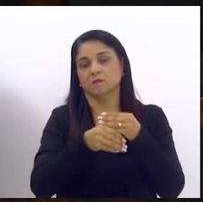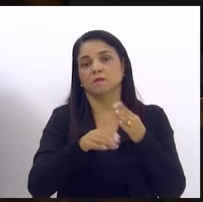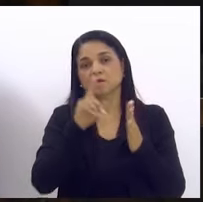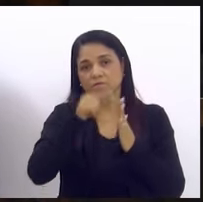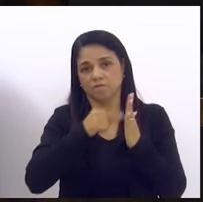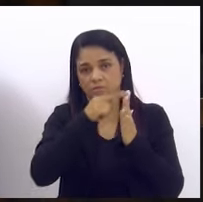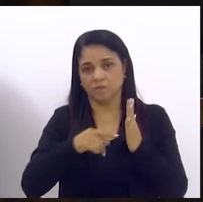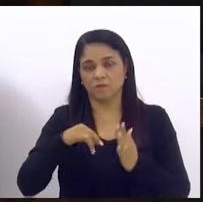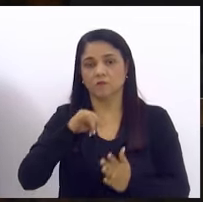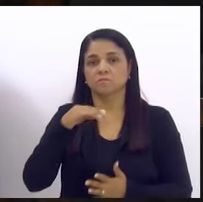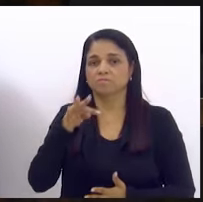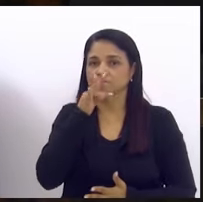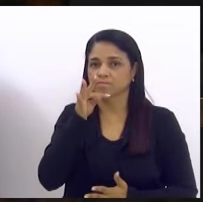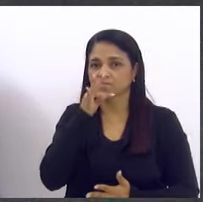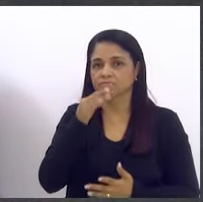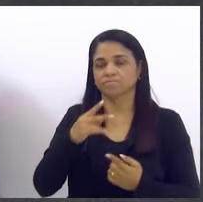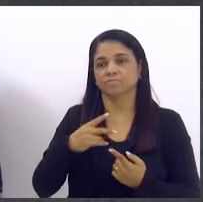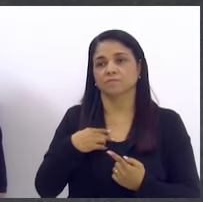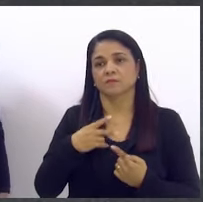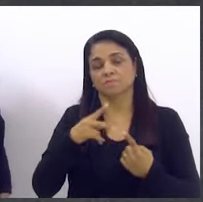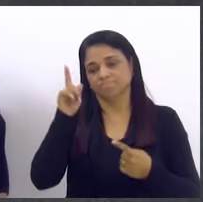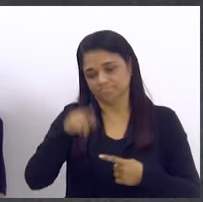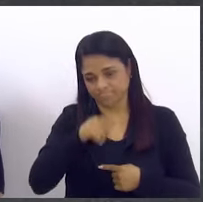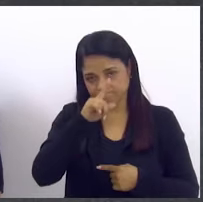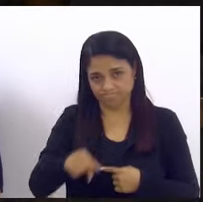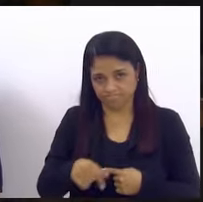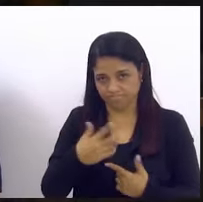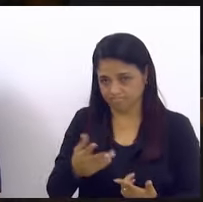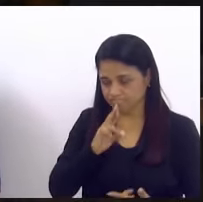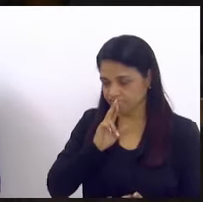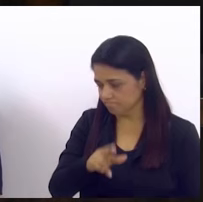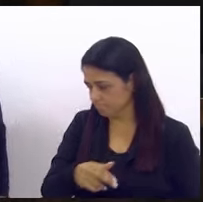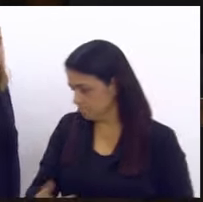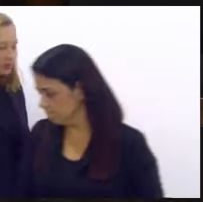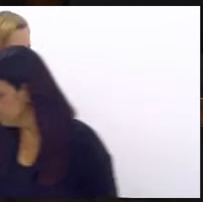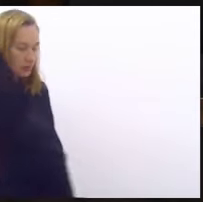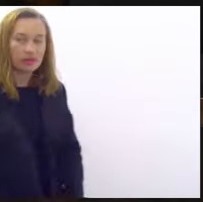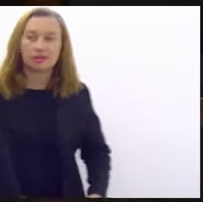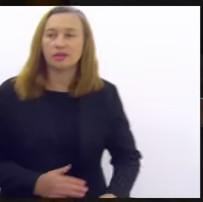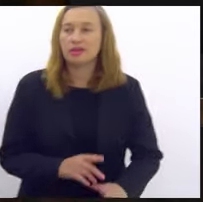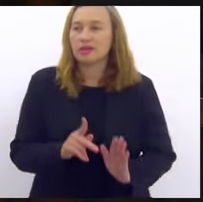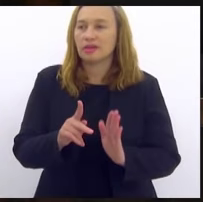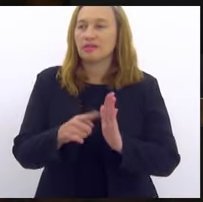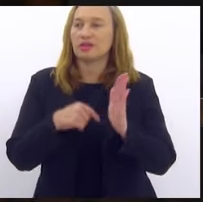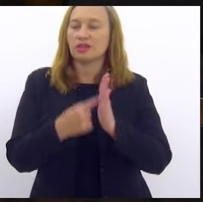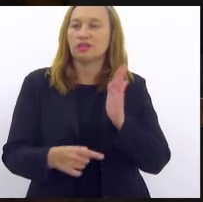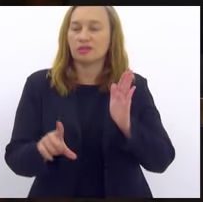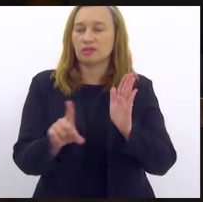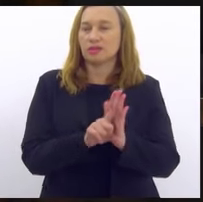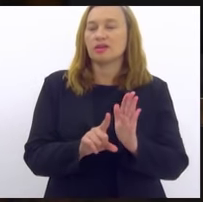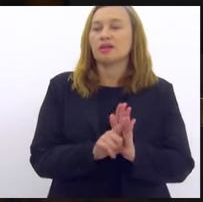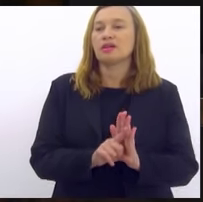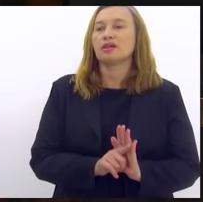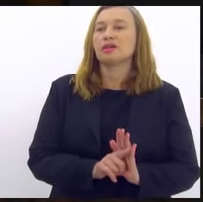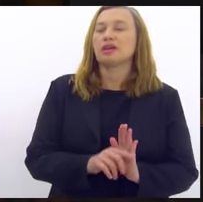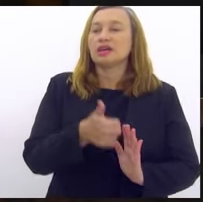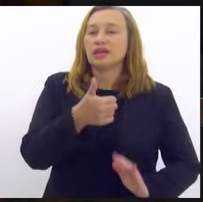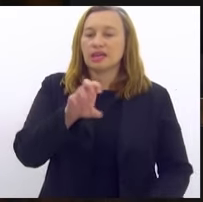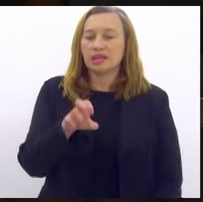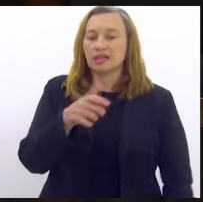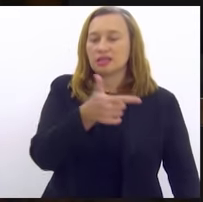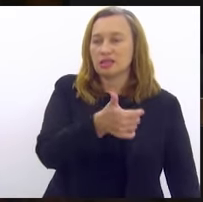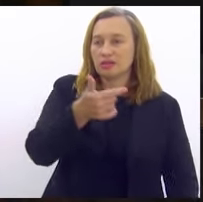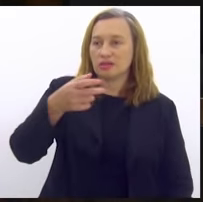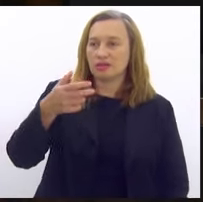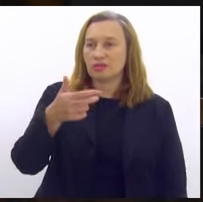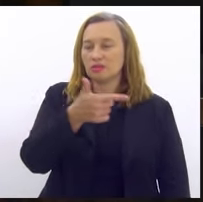Vetos, deputado Jorge Felipe Neto. Parecer pela derrubada. Veto total posto ao projeto de lei número 5115